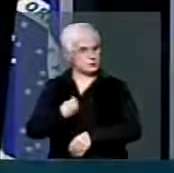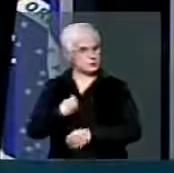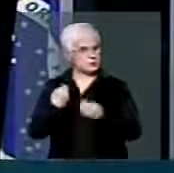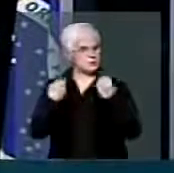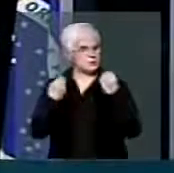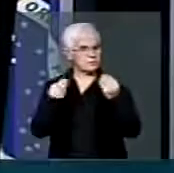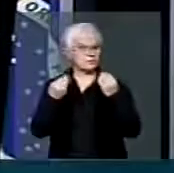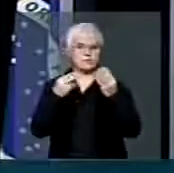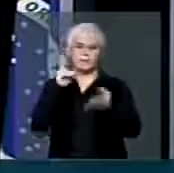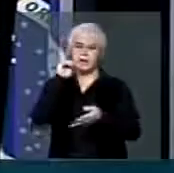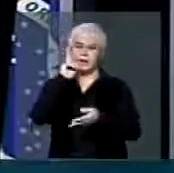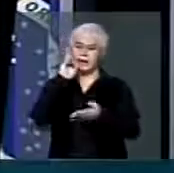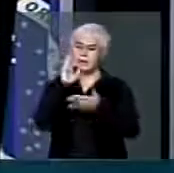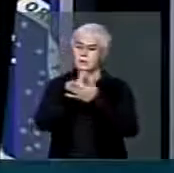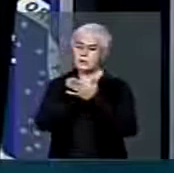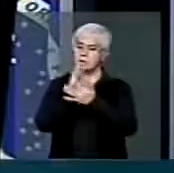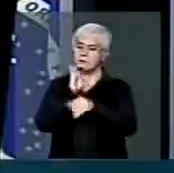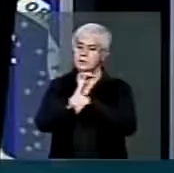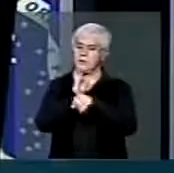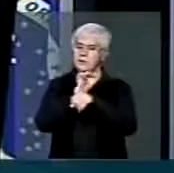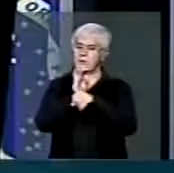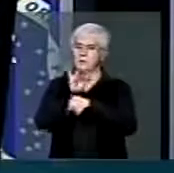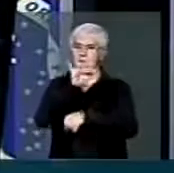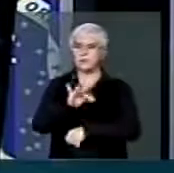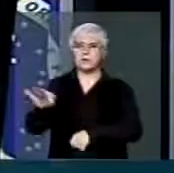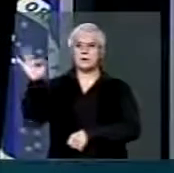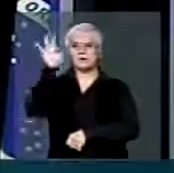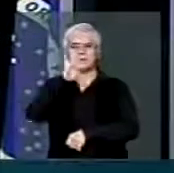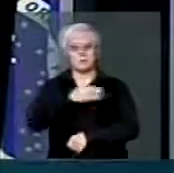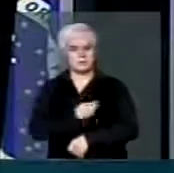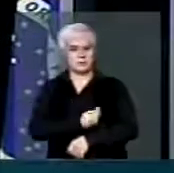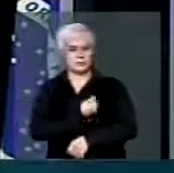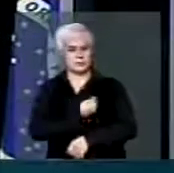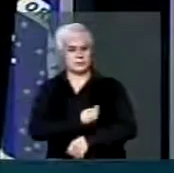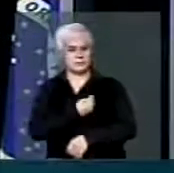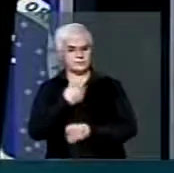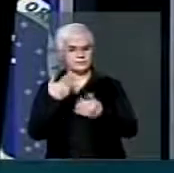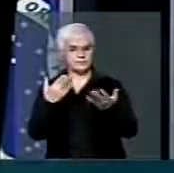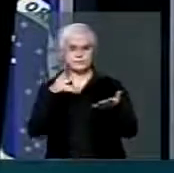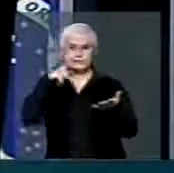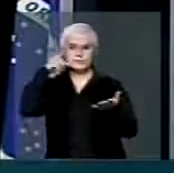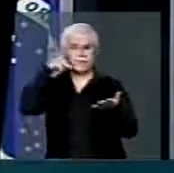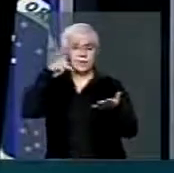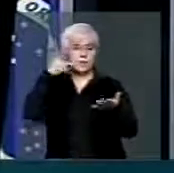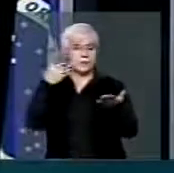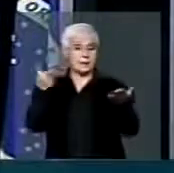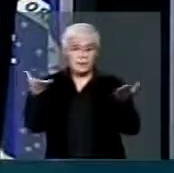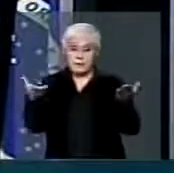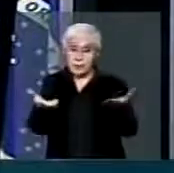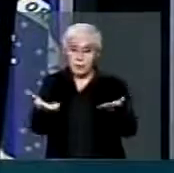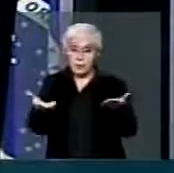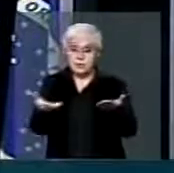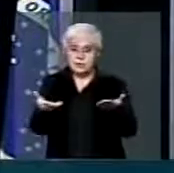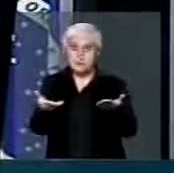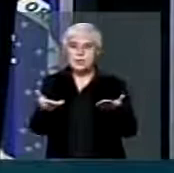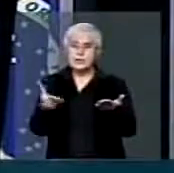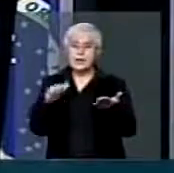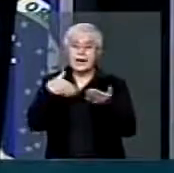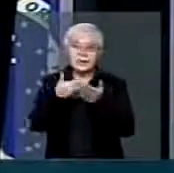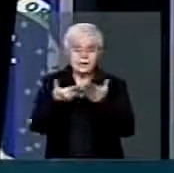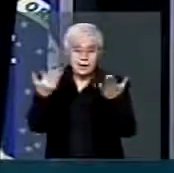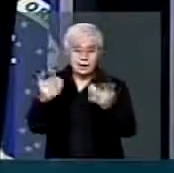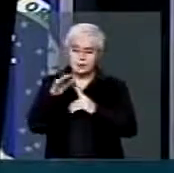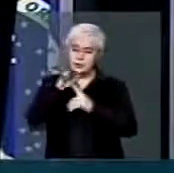que alguns estados da federação existem, e a Paraíba sequer, hoje ainda, não tem um helicóptero,